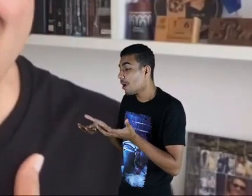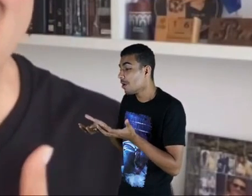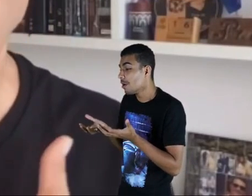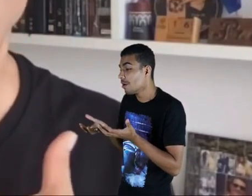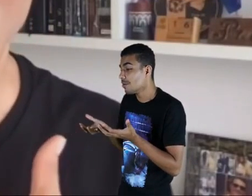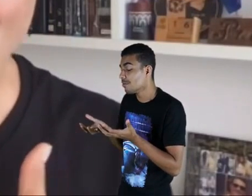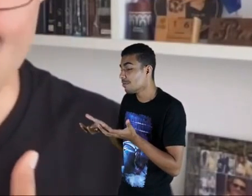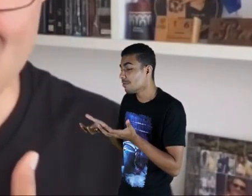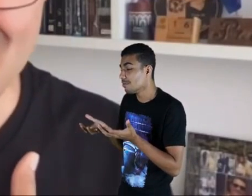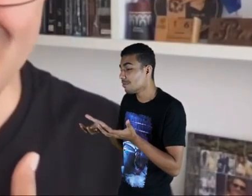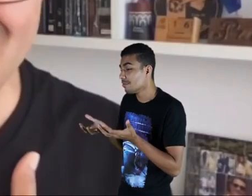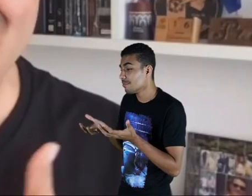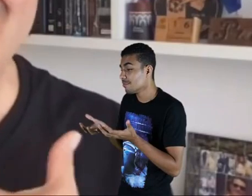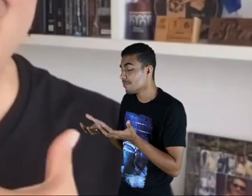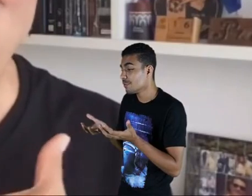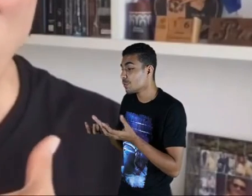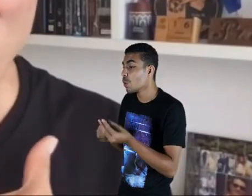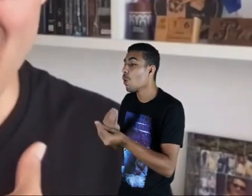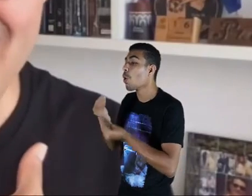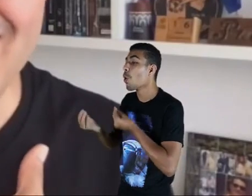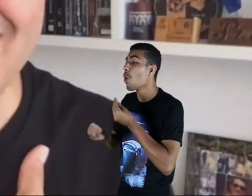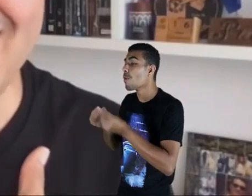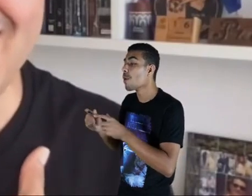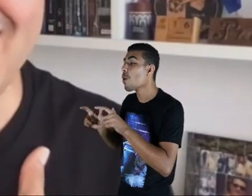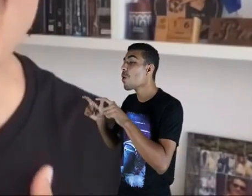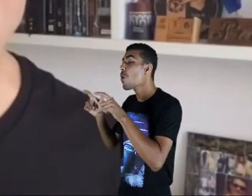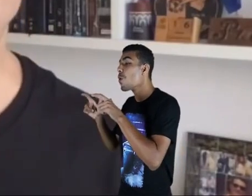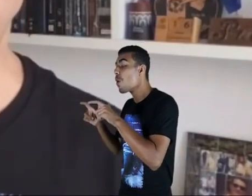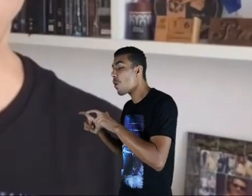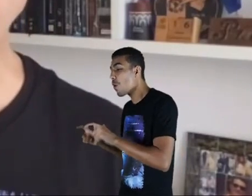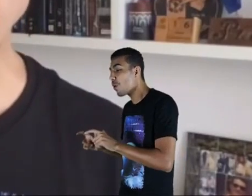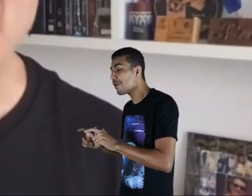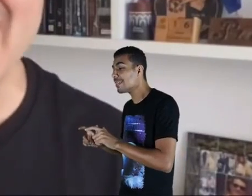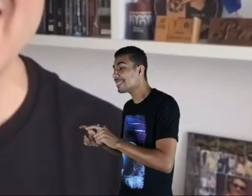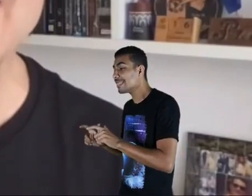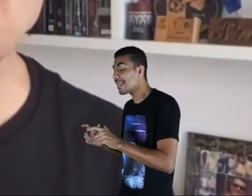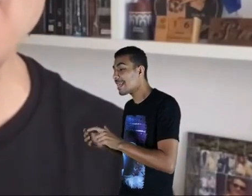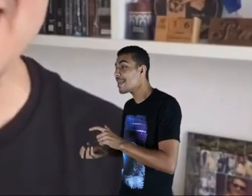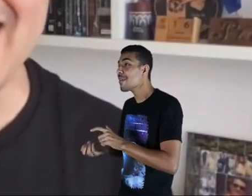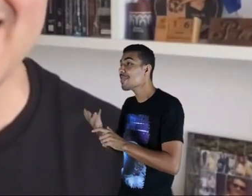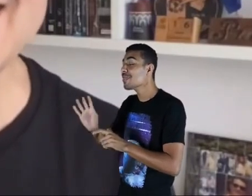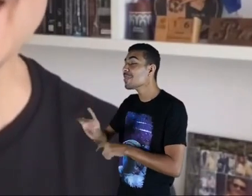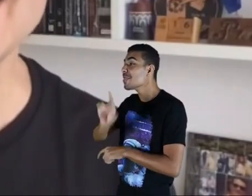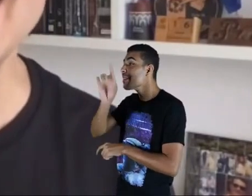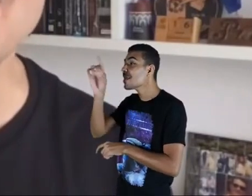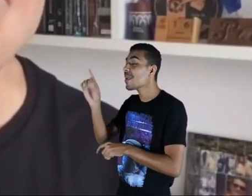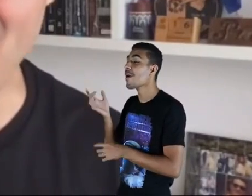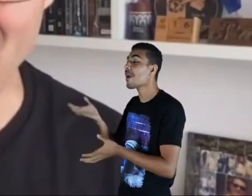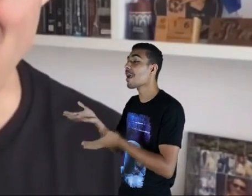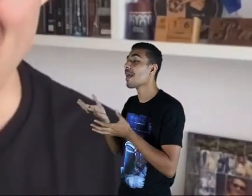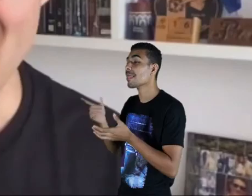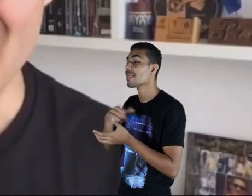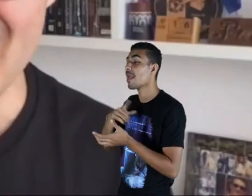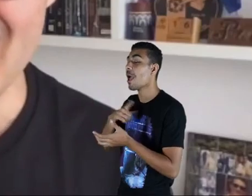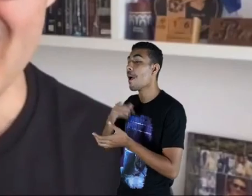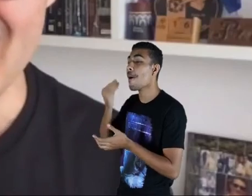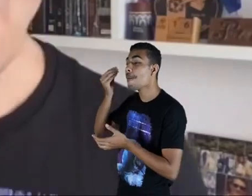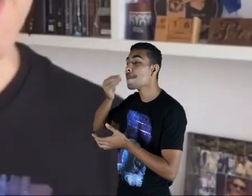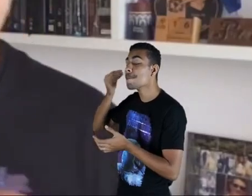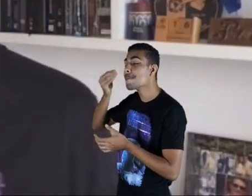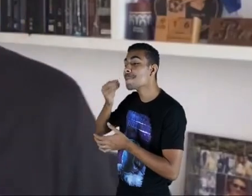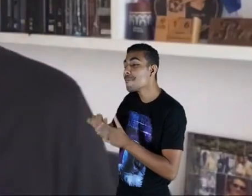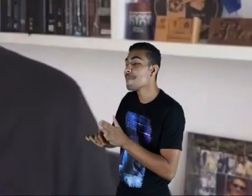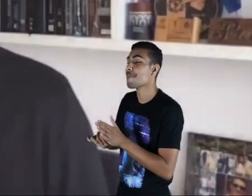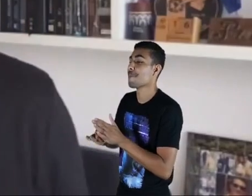como, onde e com quem ter a minha primeira experiência sexual. E